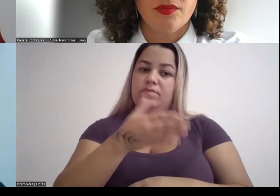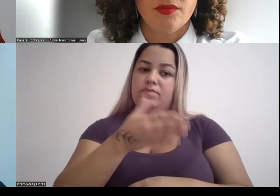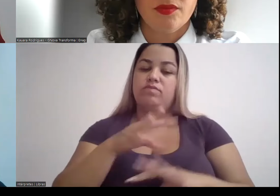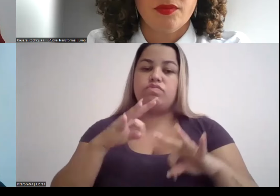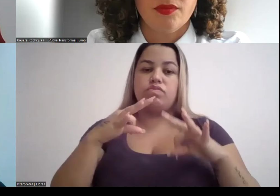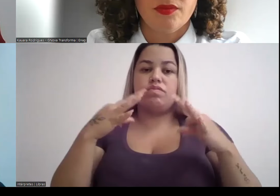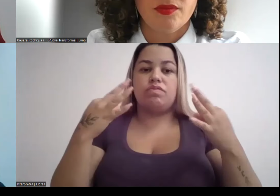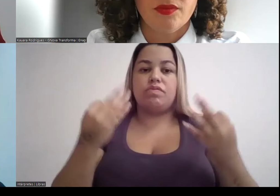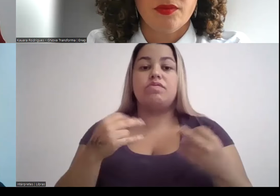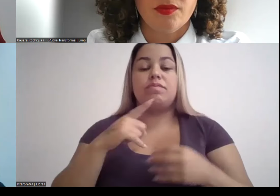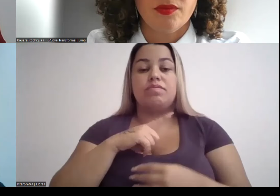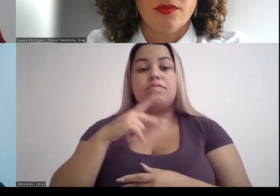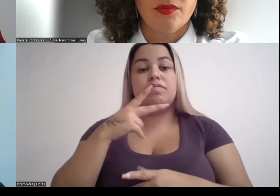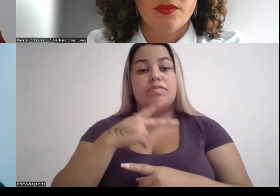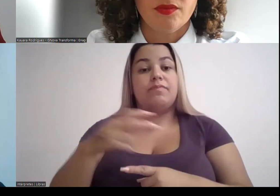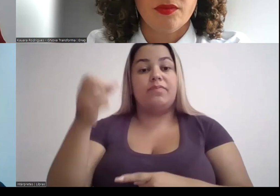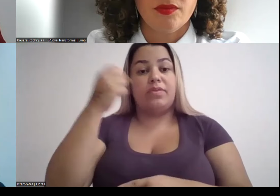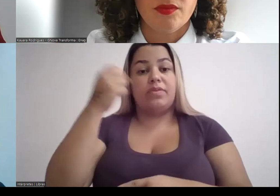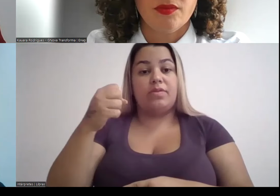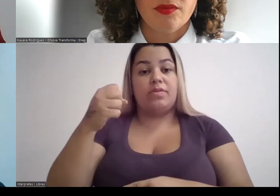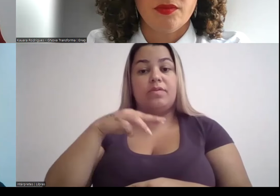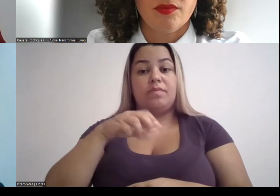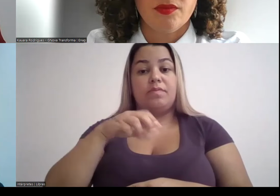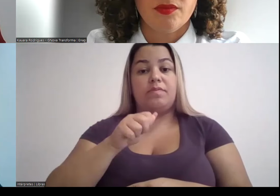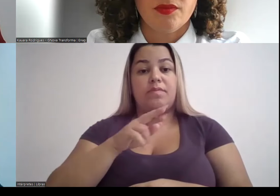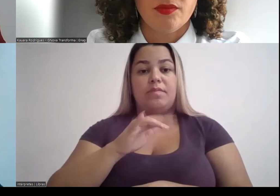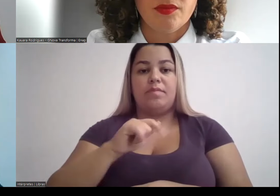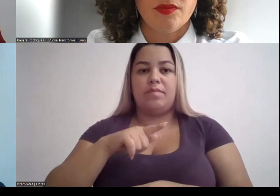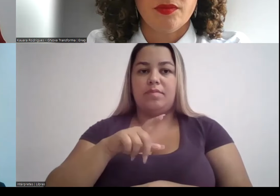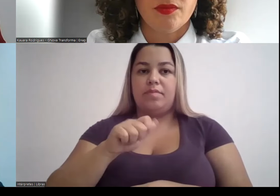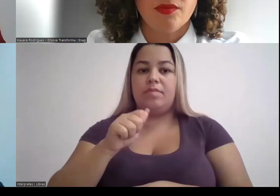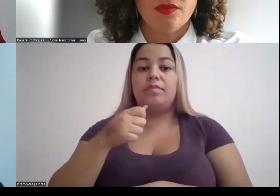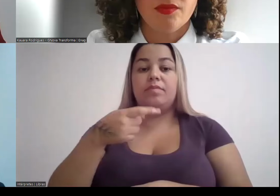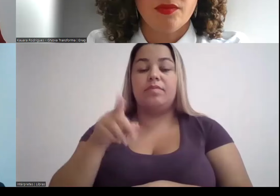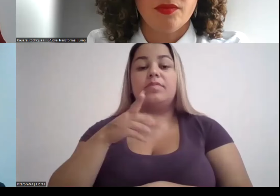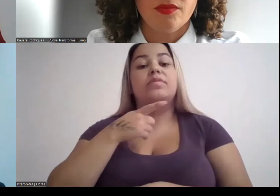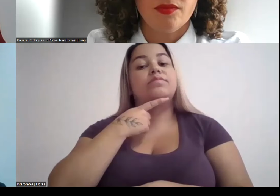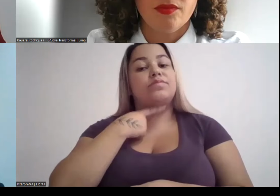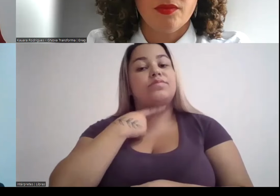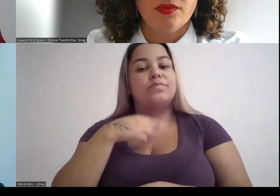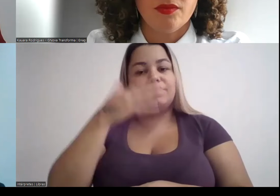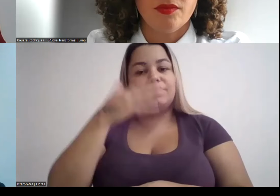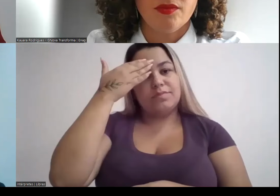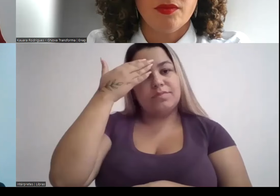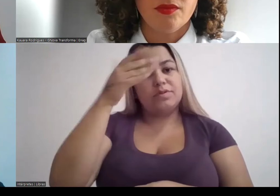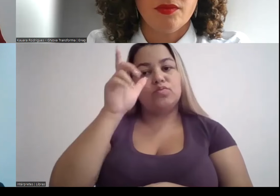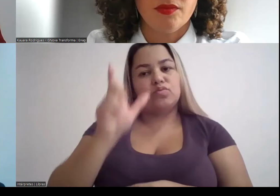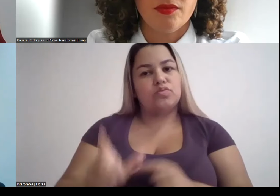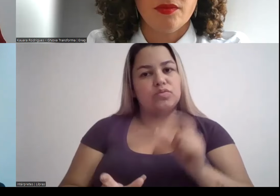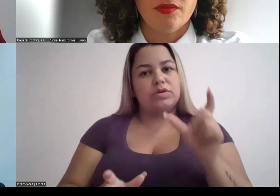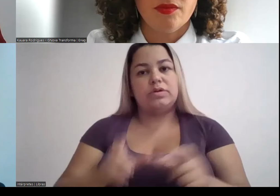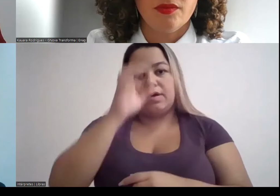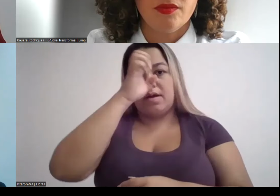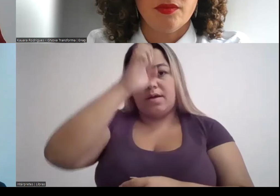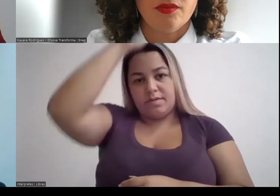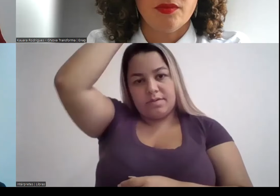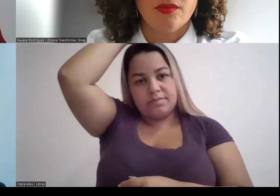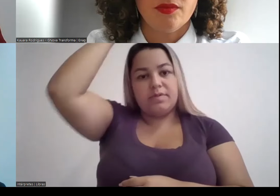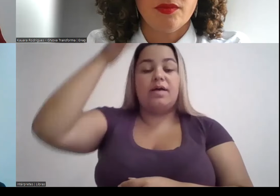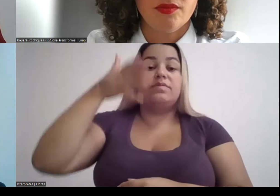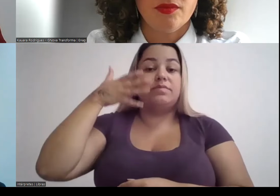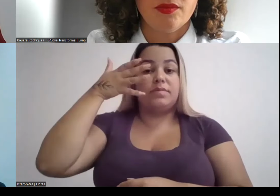ganhar e é isso que Maringá deseja. Então, eu quero muito, muito, muito agradecer a cada um de vocês, agradecer ao ENAP, agradecer às palestrantes